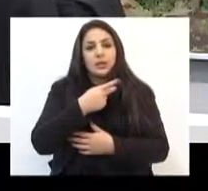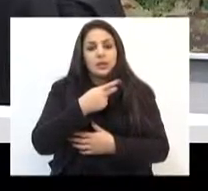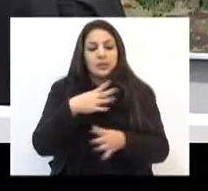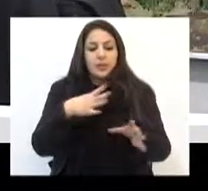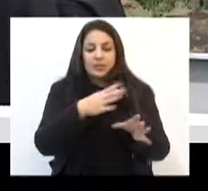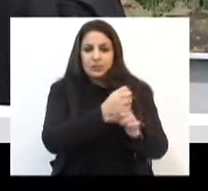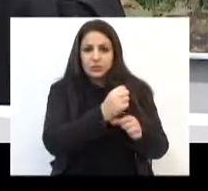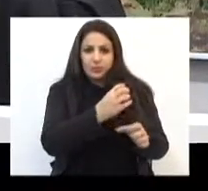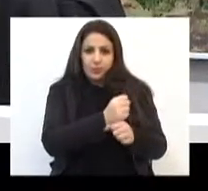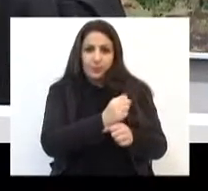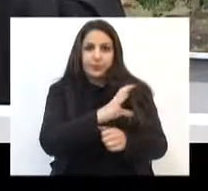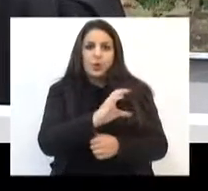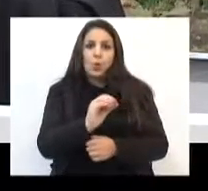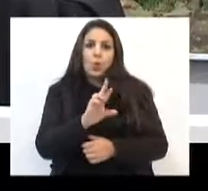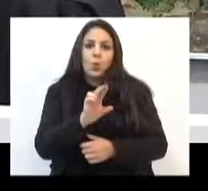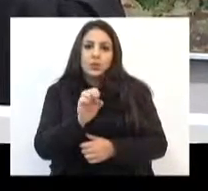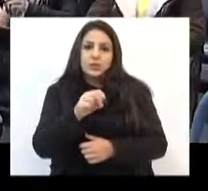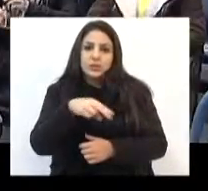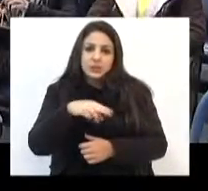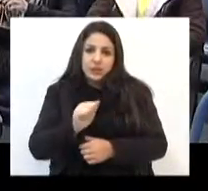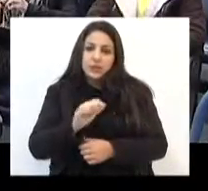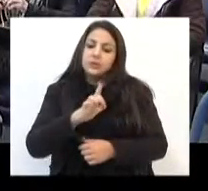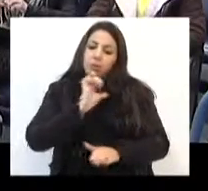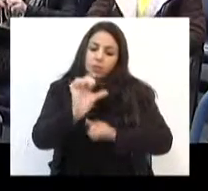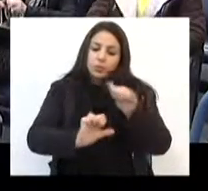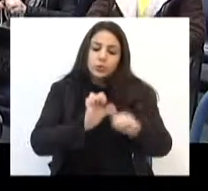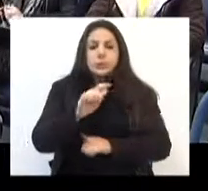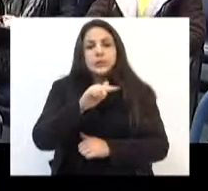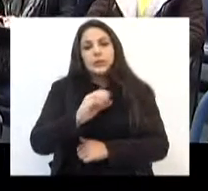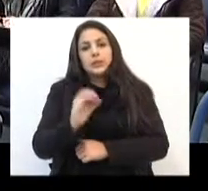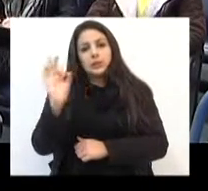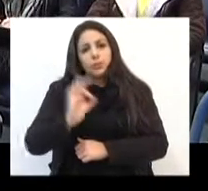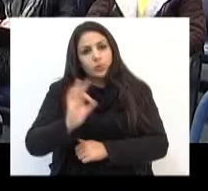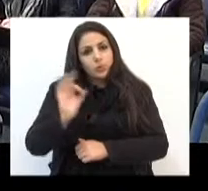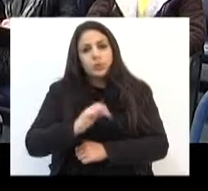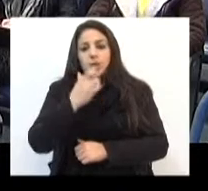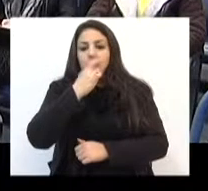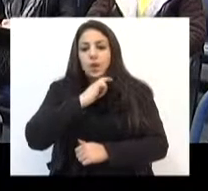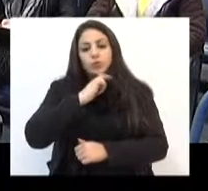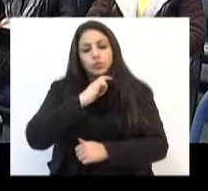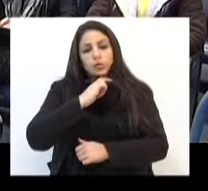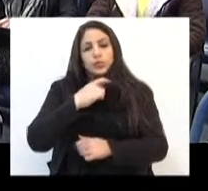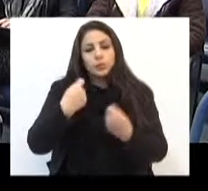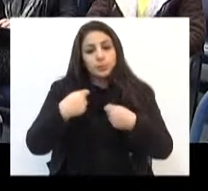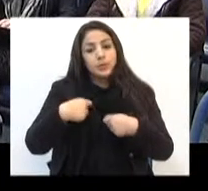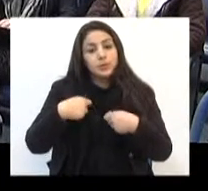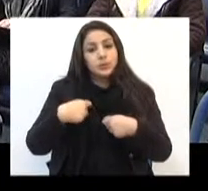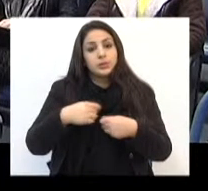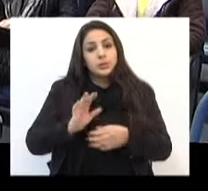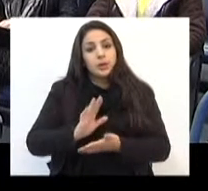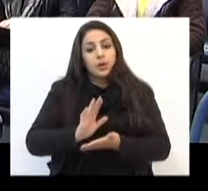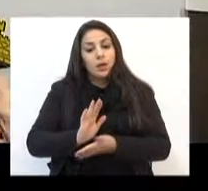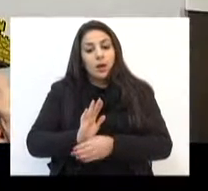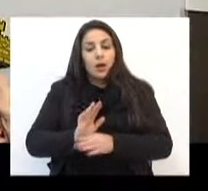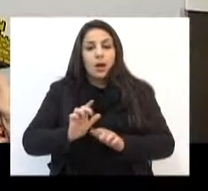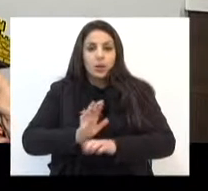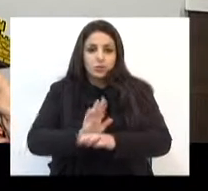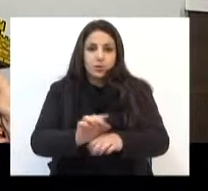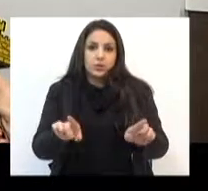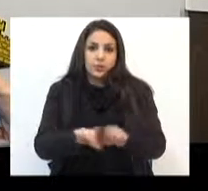reivindicando essa melhoria. E aí está um jogo de empurra entre a questão da responsabilidade de quem, né? Do município ou